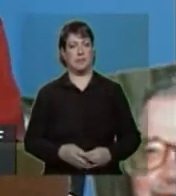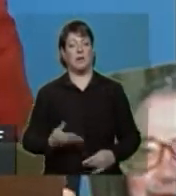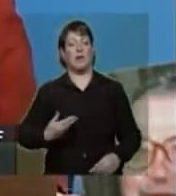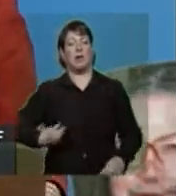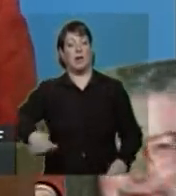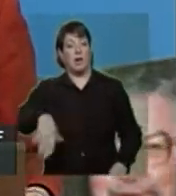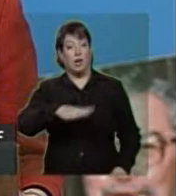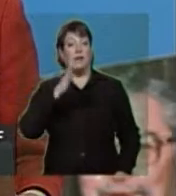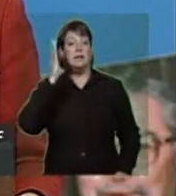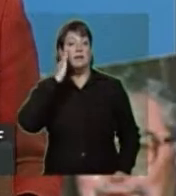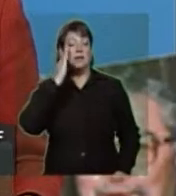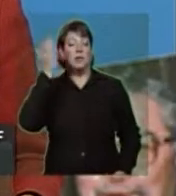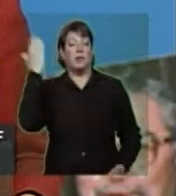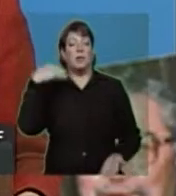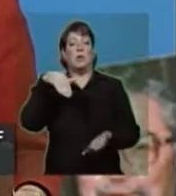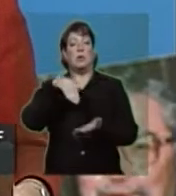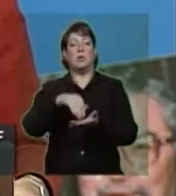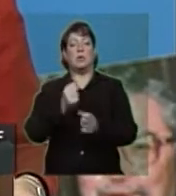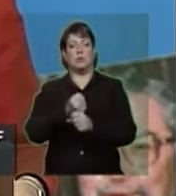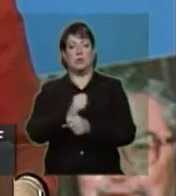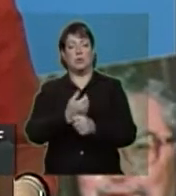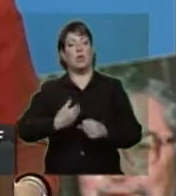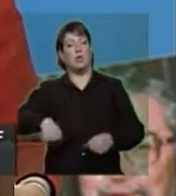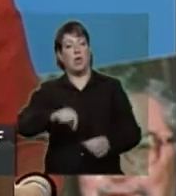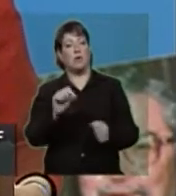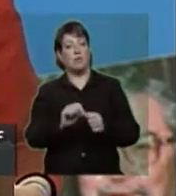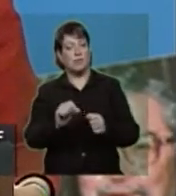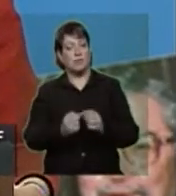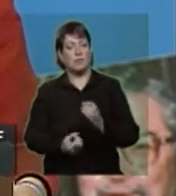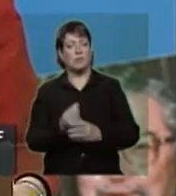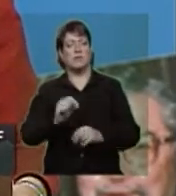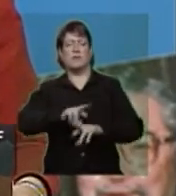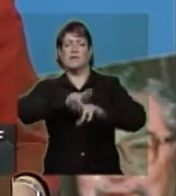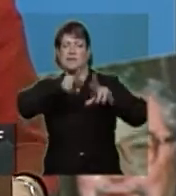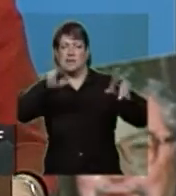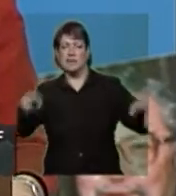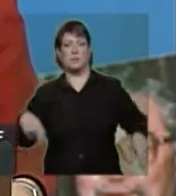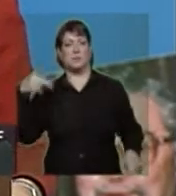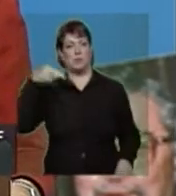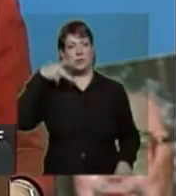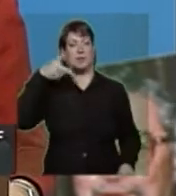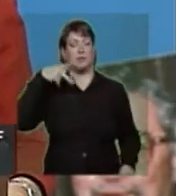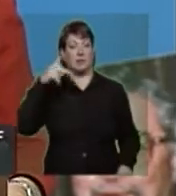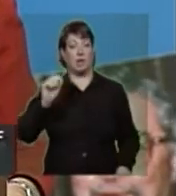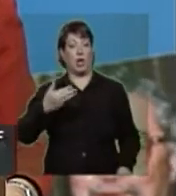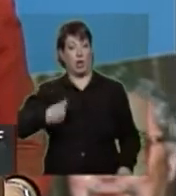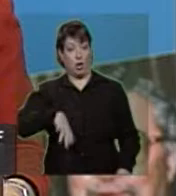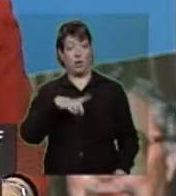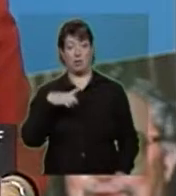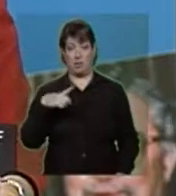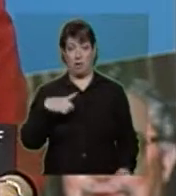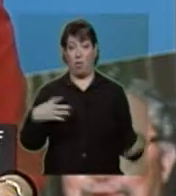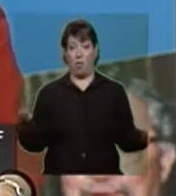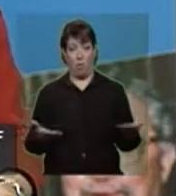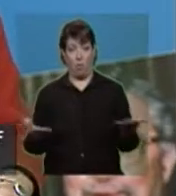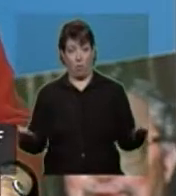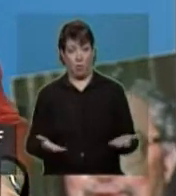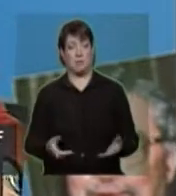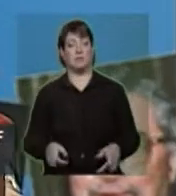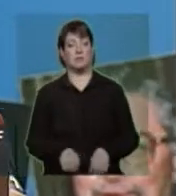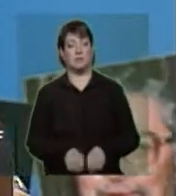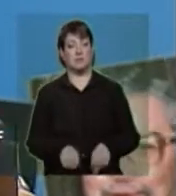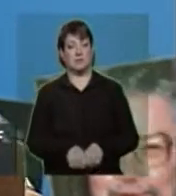Sabemos que, nos últimos anos, criamos uma série de políticas. Temos hoje ainda